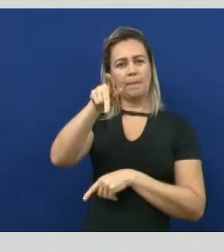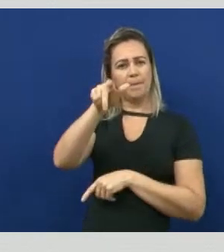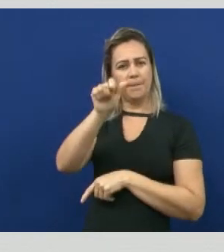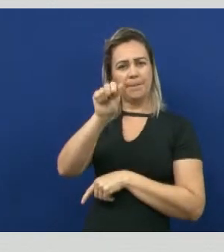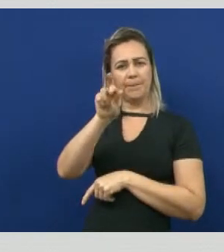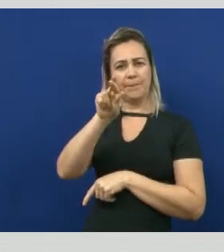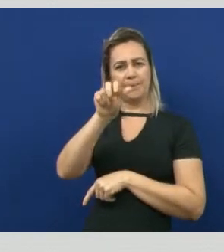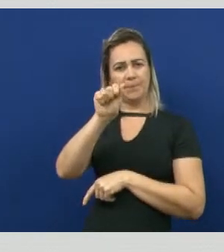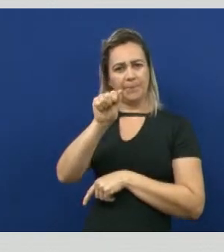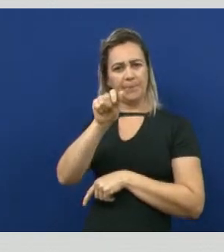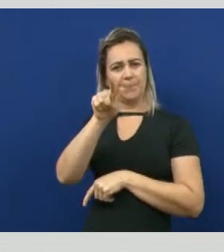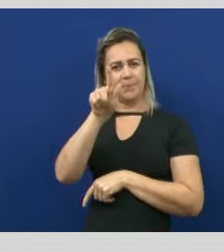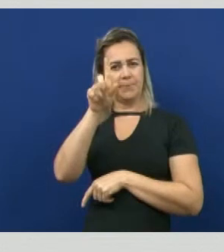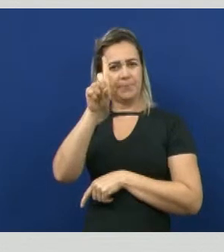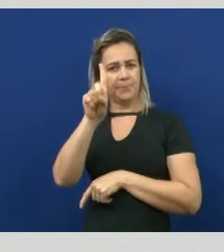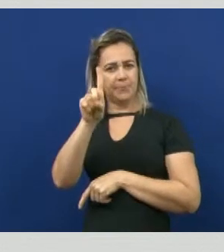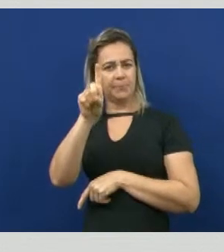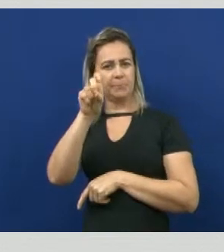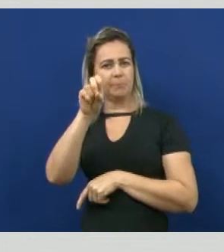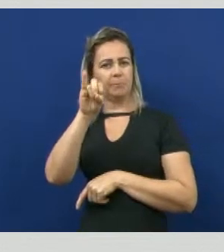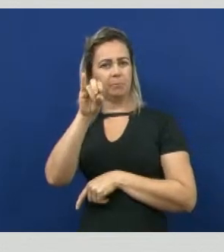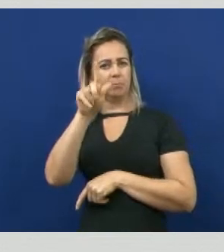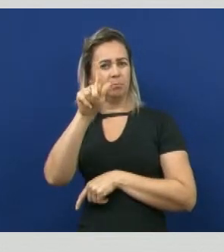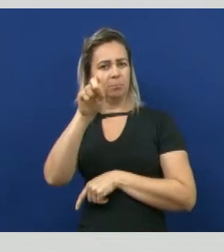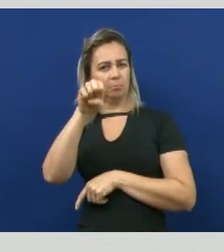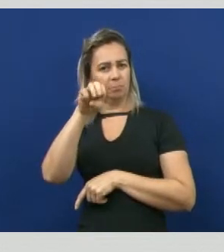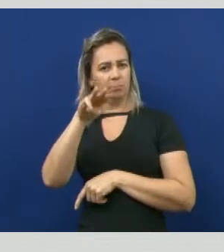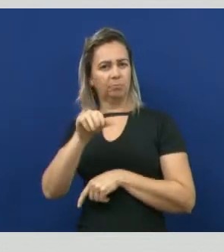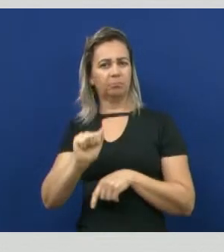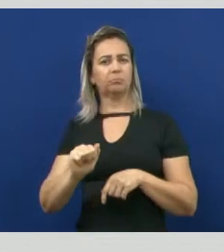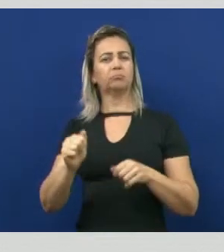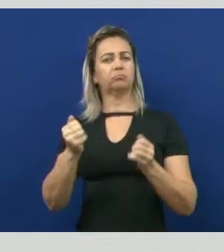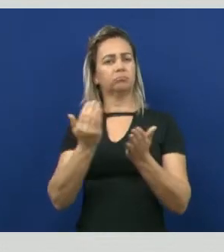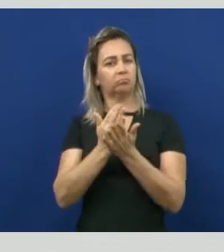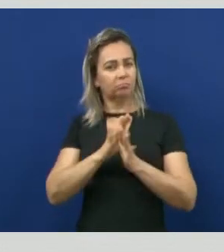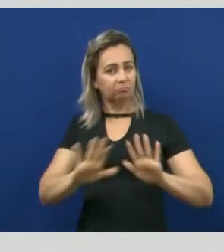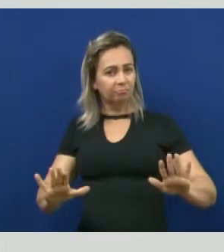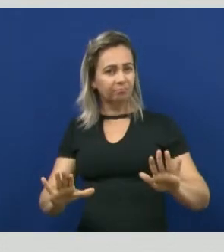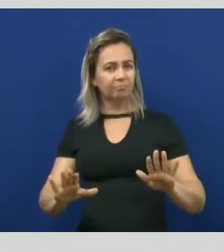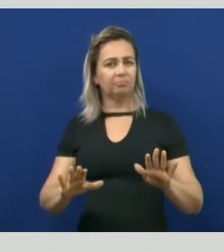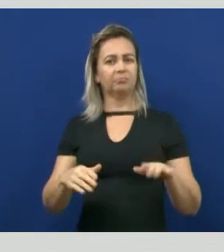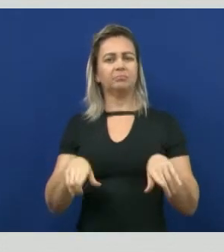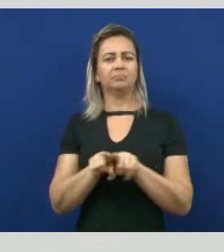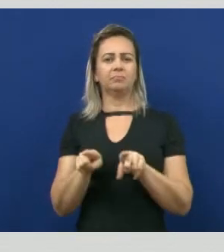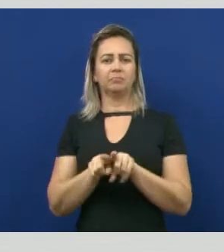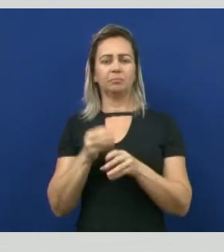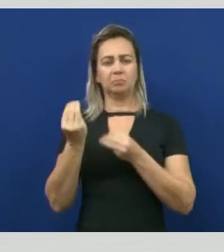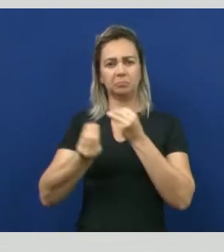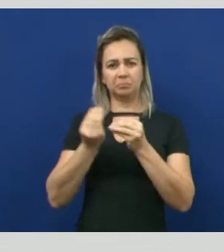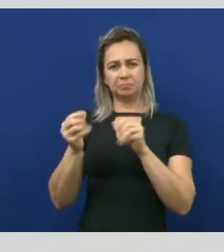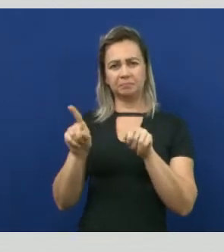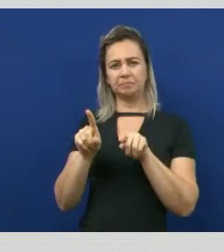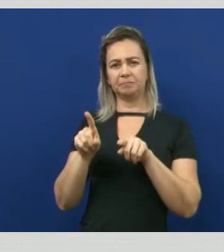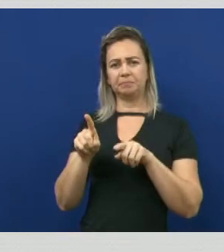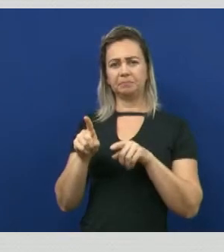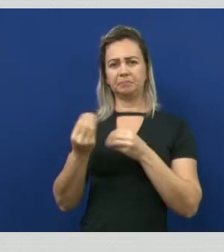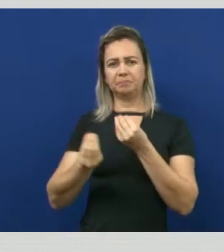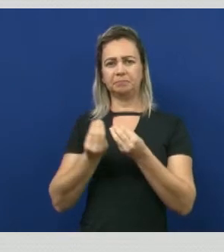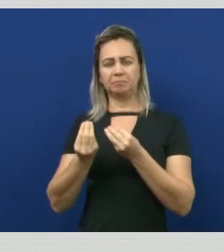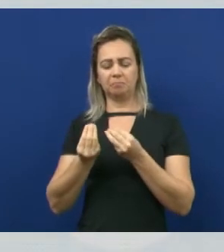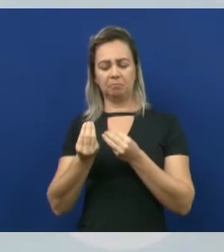paradigmas que foram quebrados na história da humanidade. A questão do heliocentrismo vir